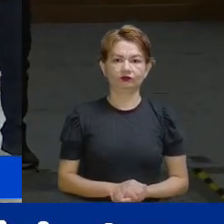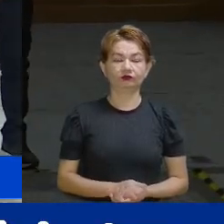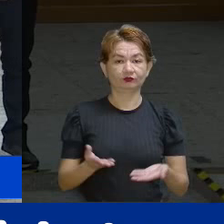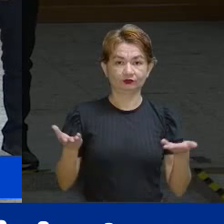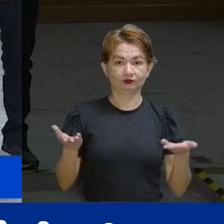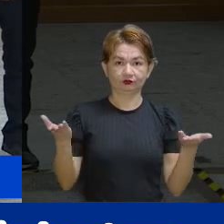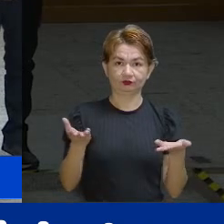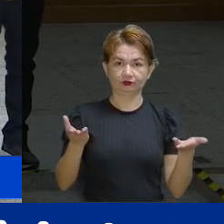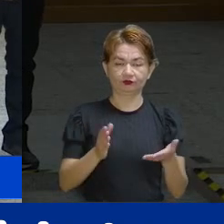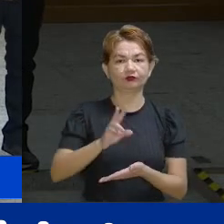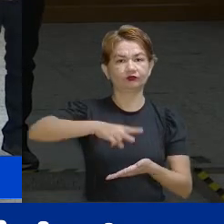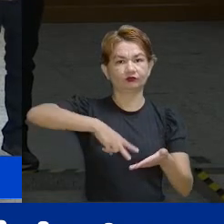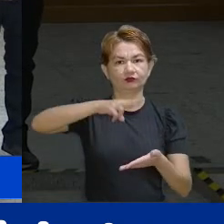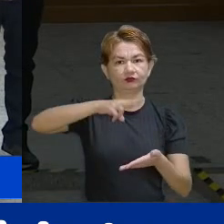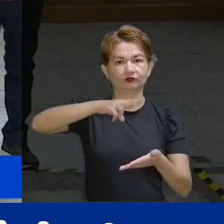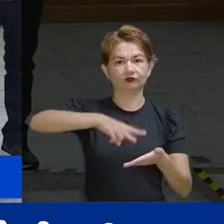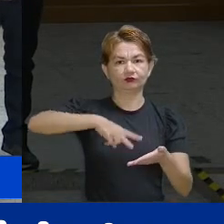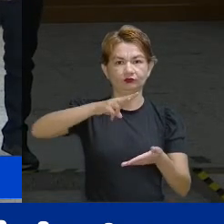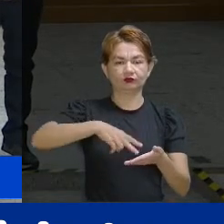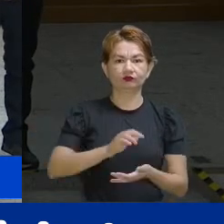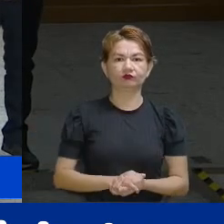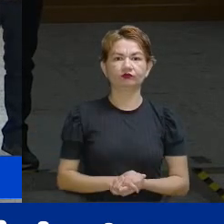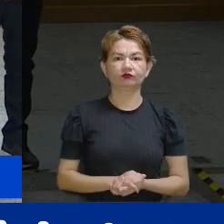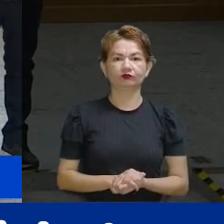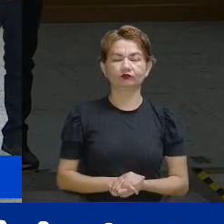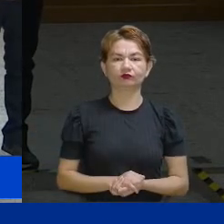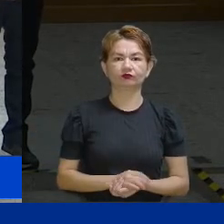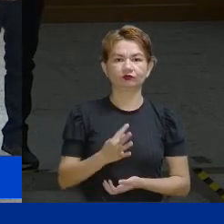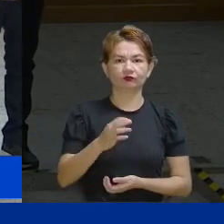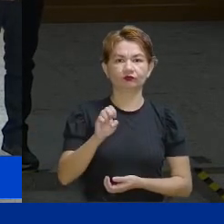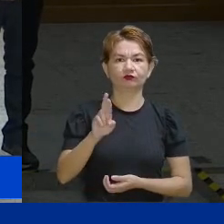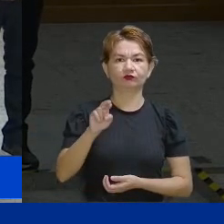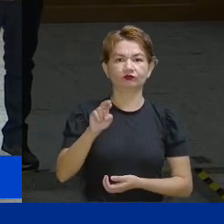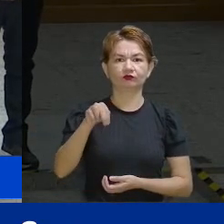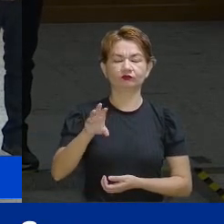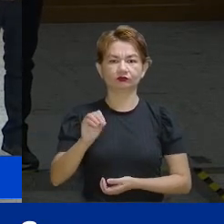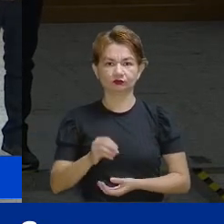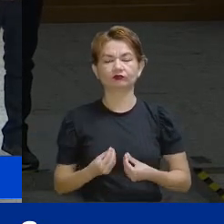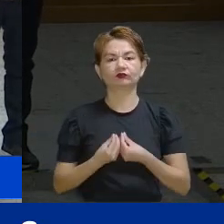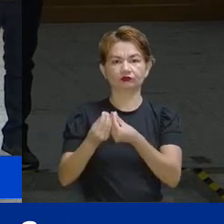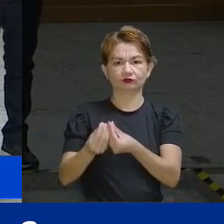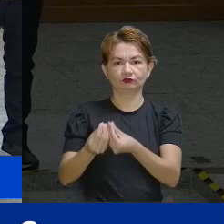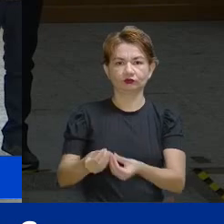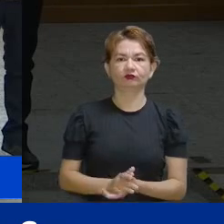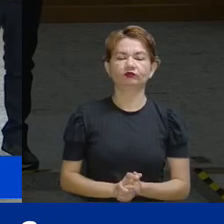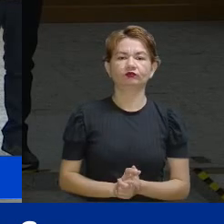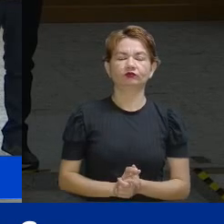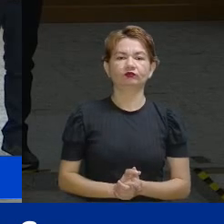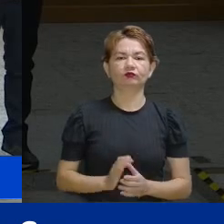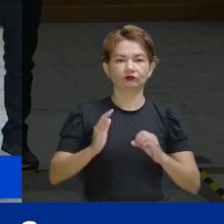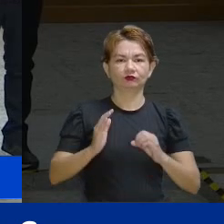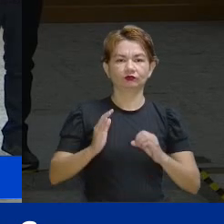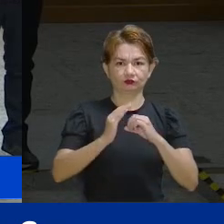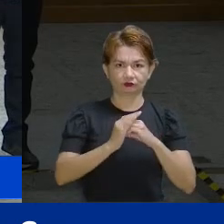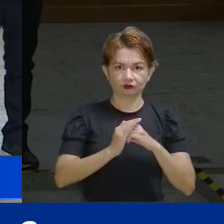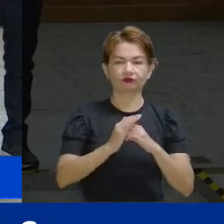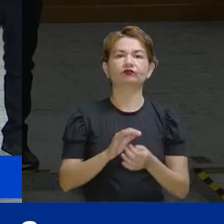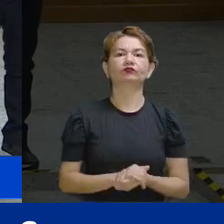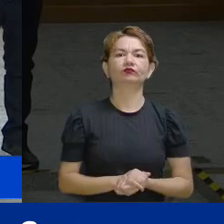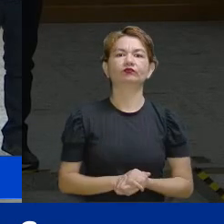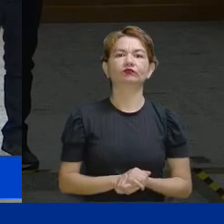Neste momento, faremos a leitura do termo de concessão da outorga. O egrégio Tribunal Regional Eleitoral do